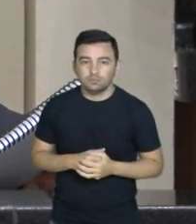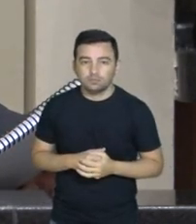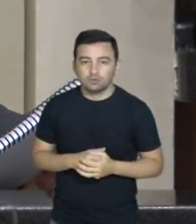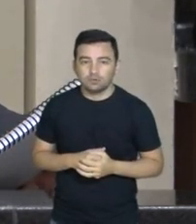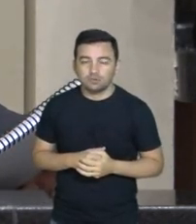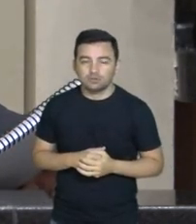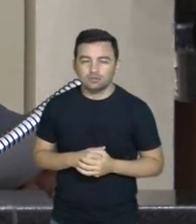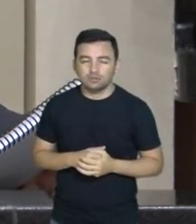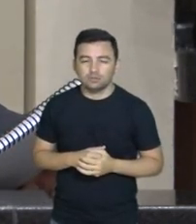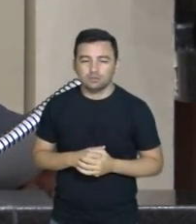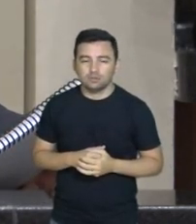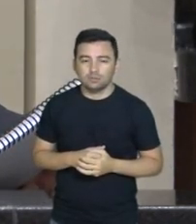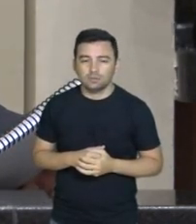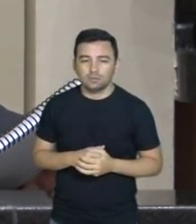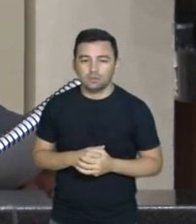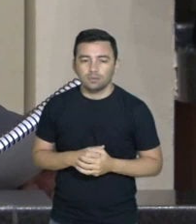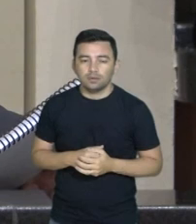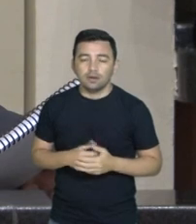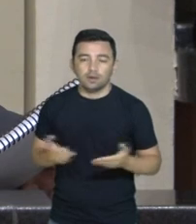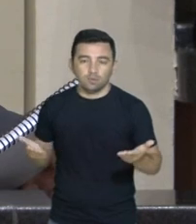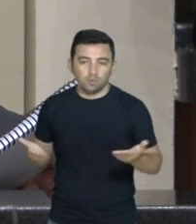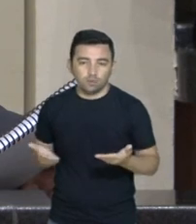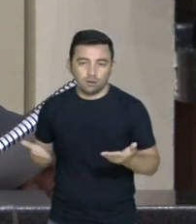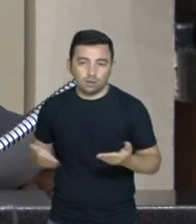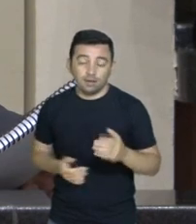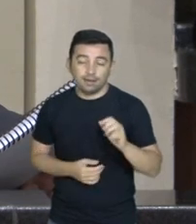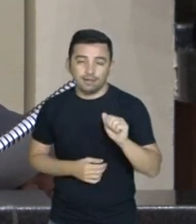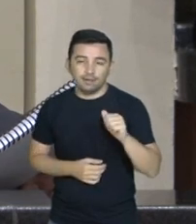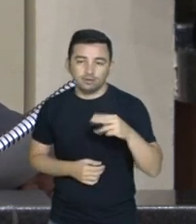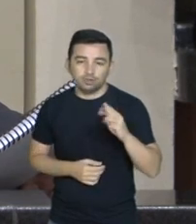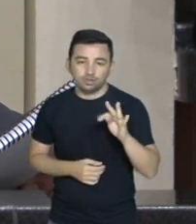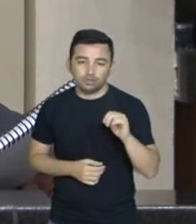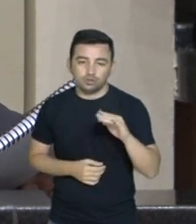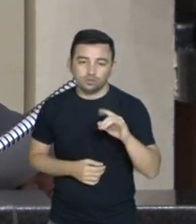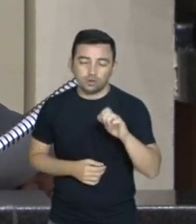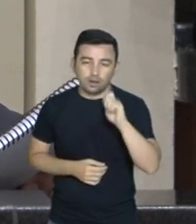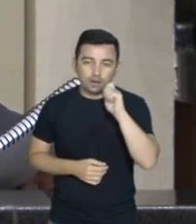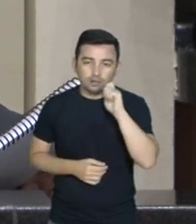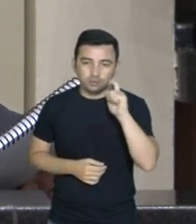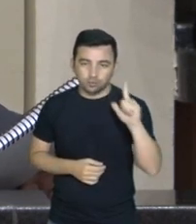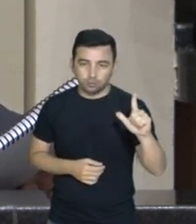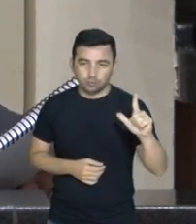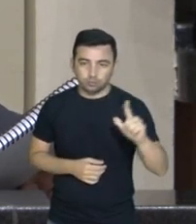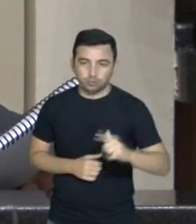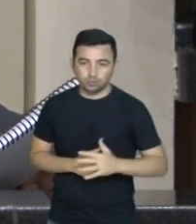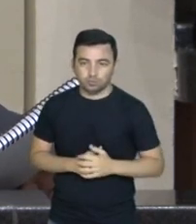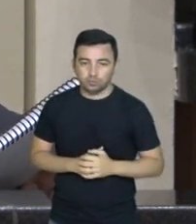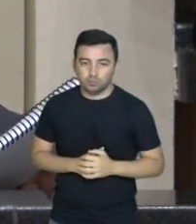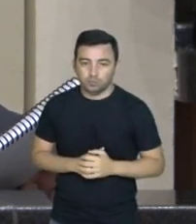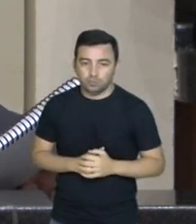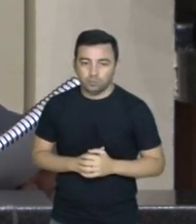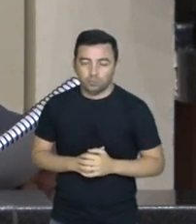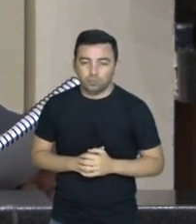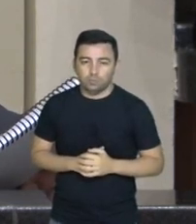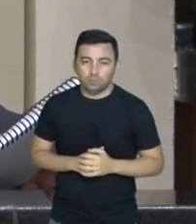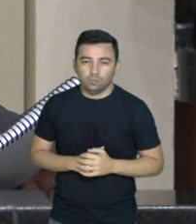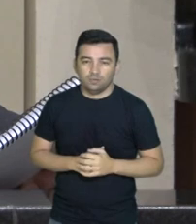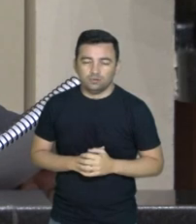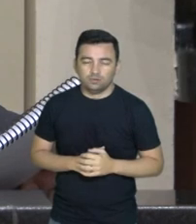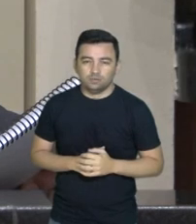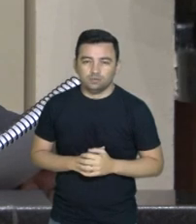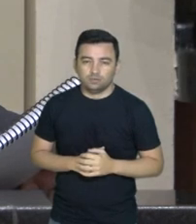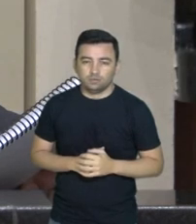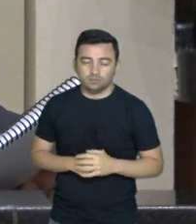antílonelli vossa excelência está escrito e Farah uso da palavra neste momento